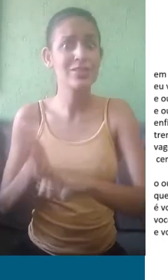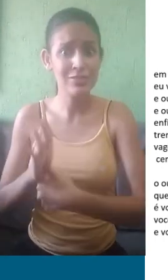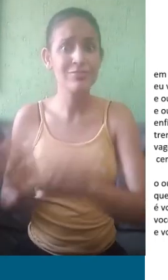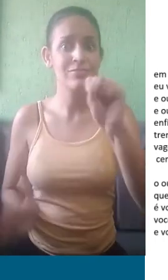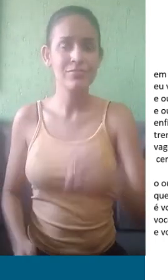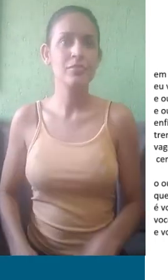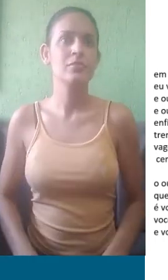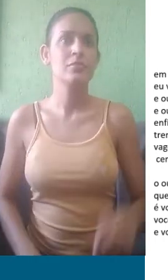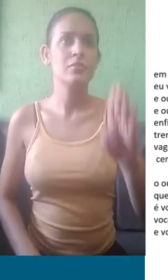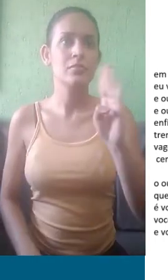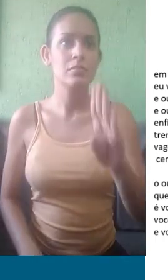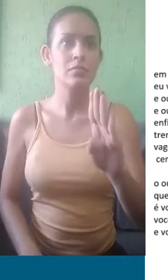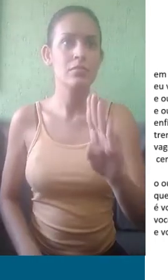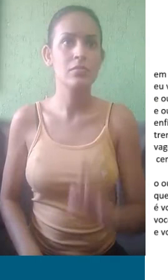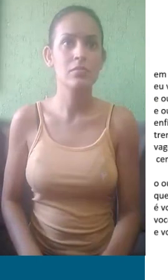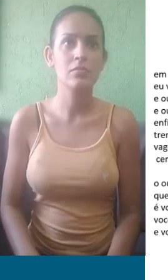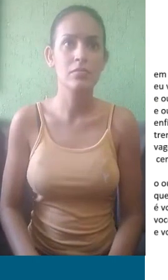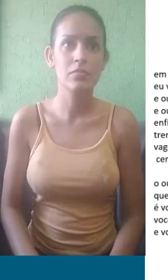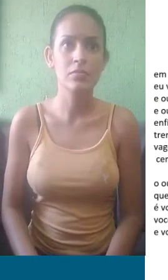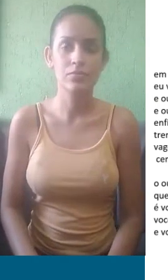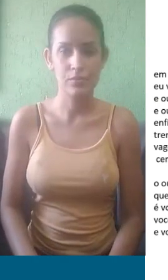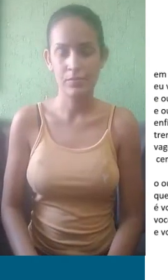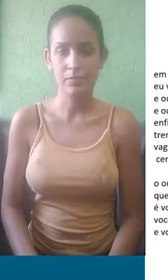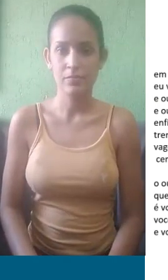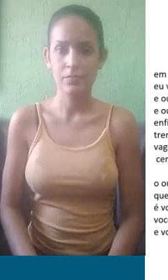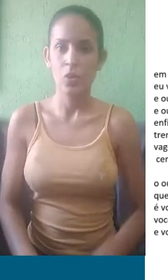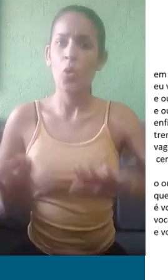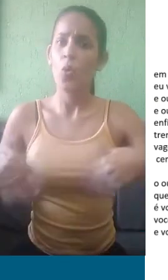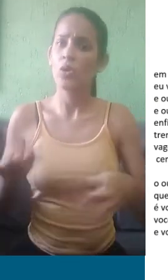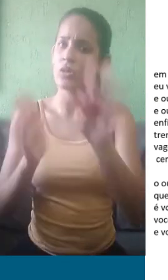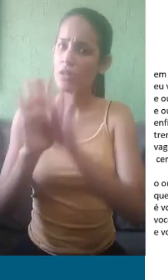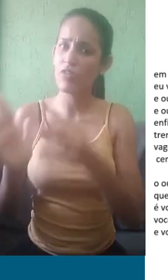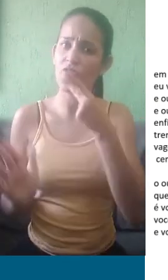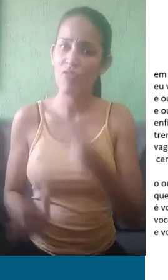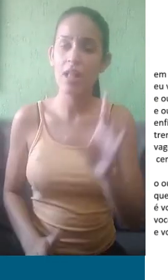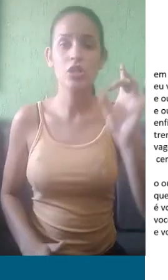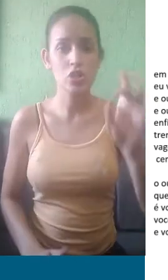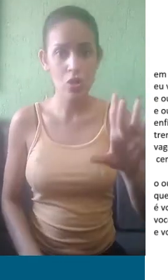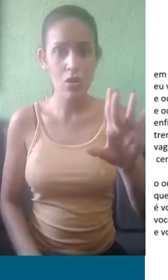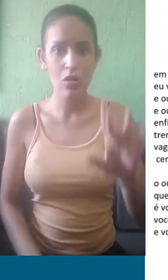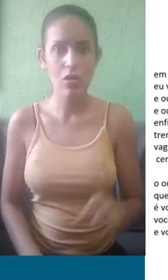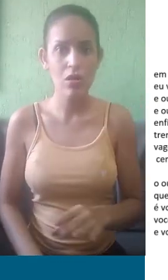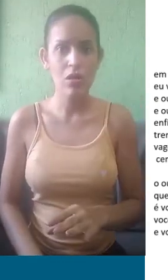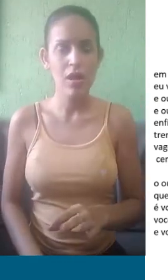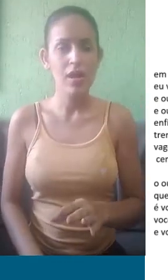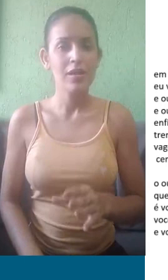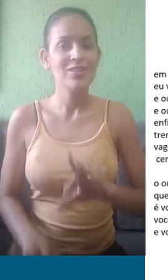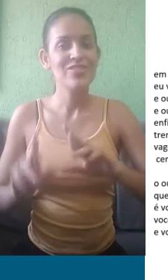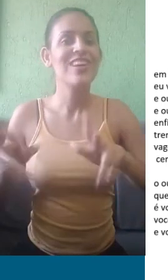justamente para enfatizar o contrário, quando estamos em nós, estamos em paz, mesmo que estejamos a sós.